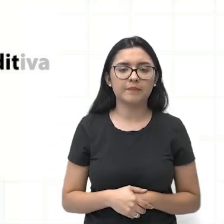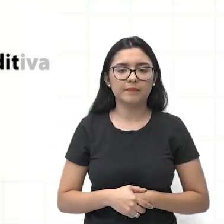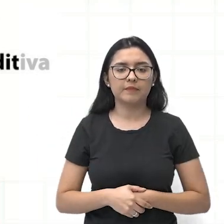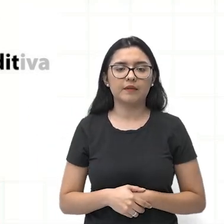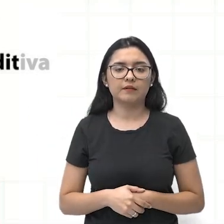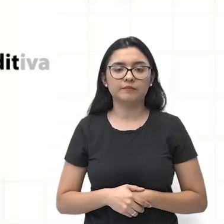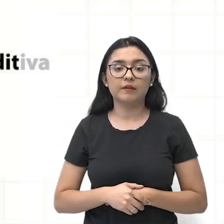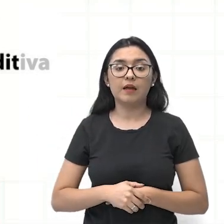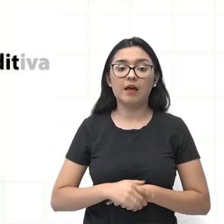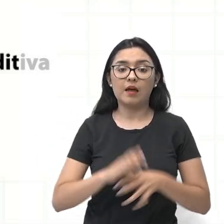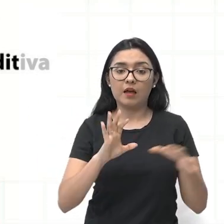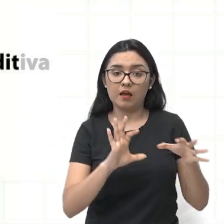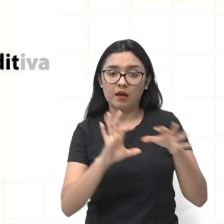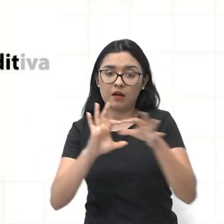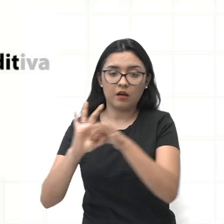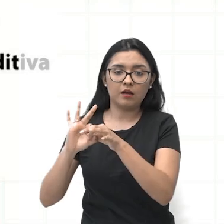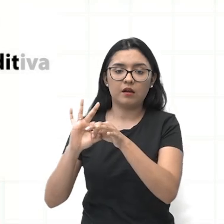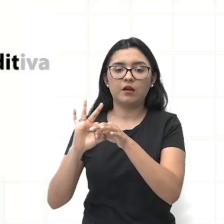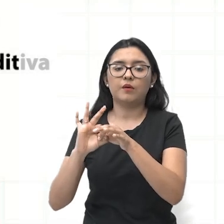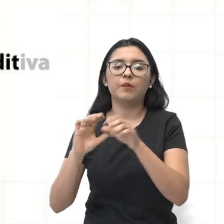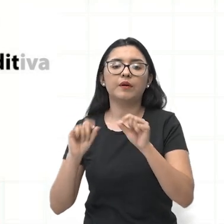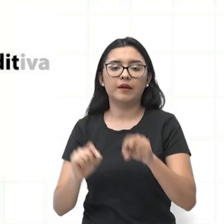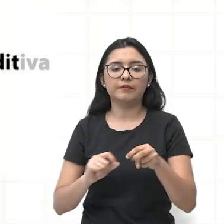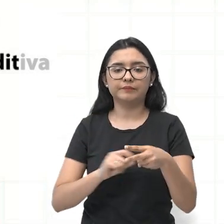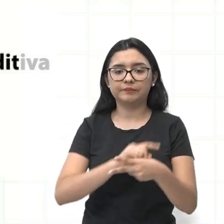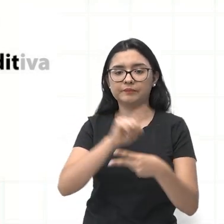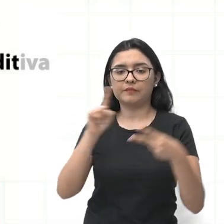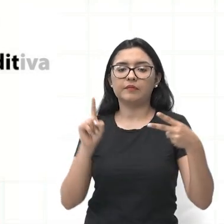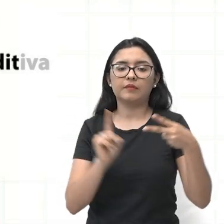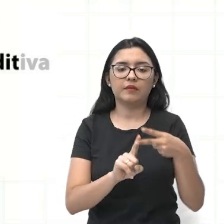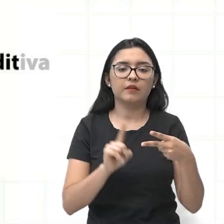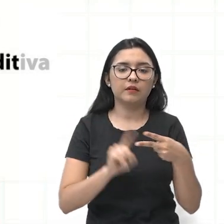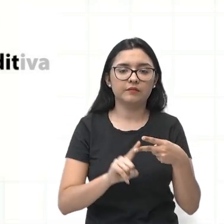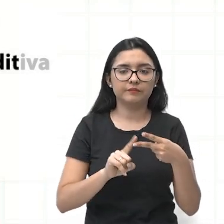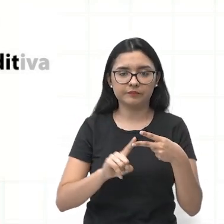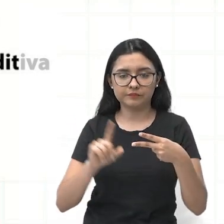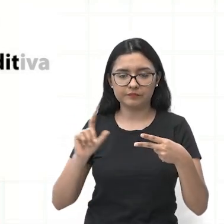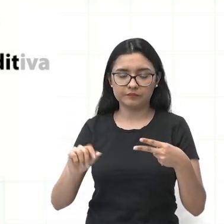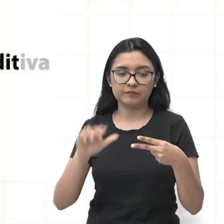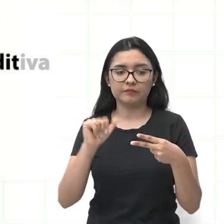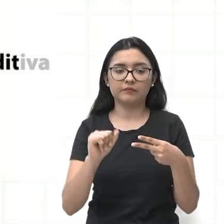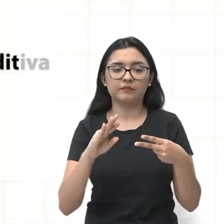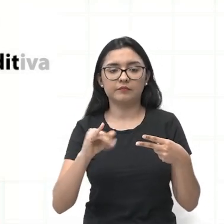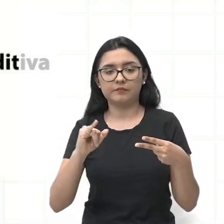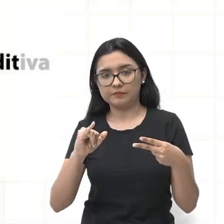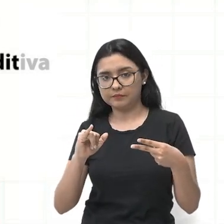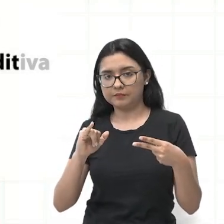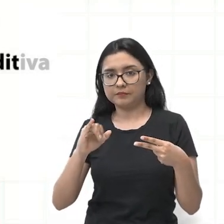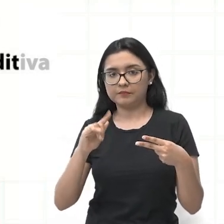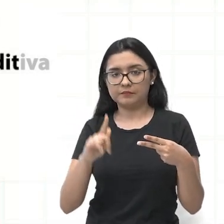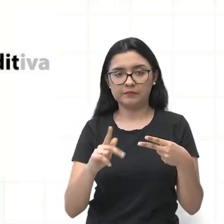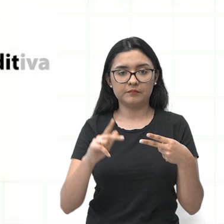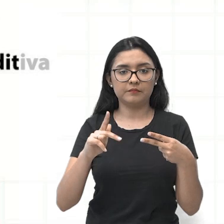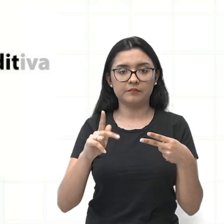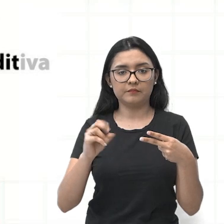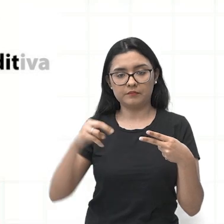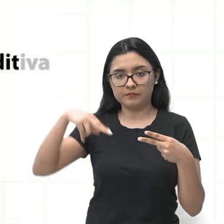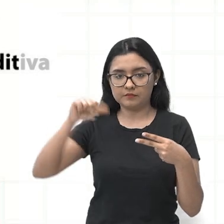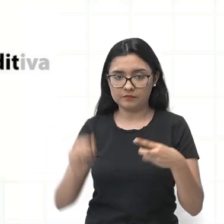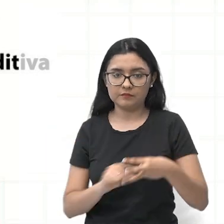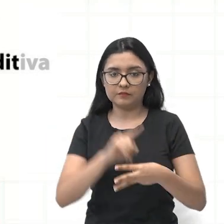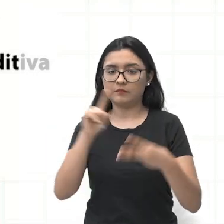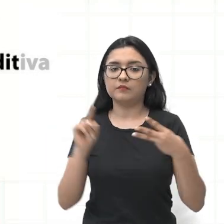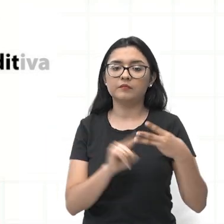Bem aqui, a bigorna. E esse último aqui, que é o menor osso do nosso